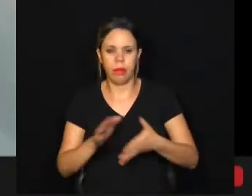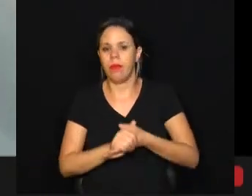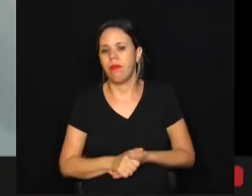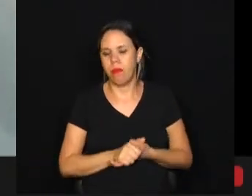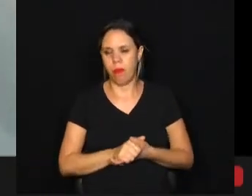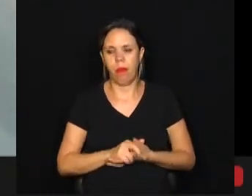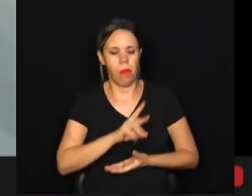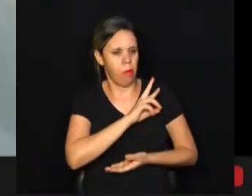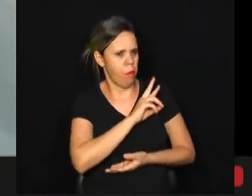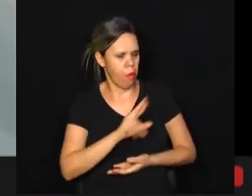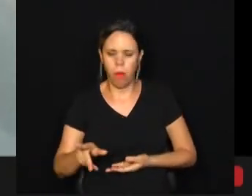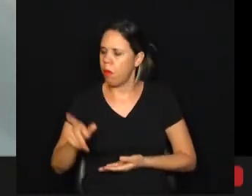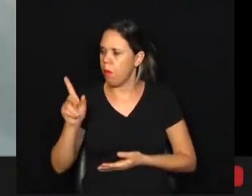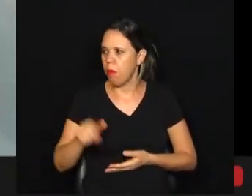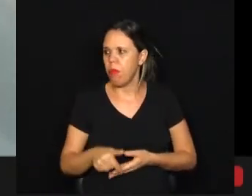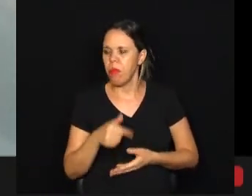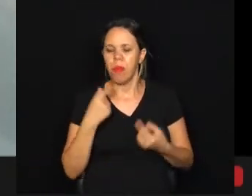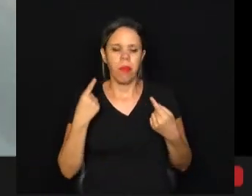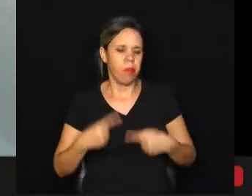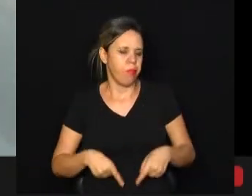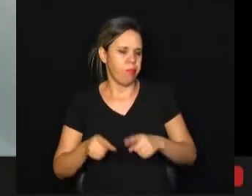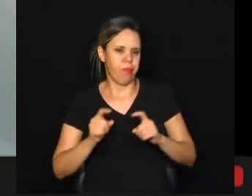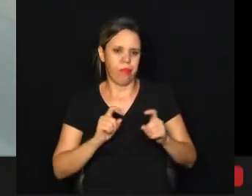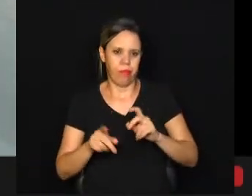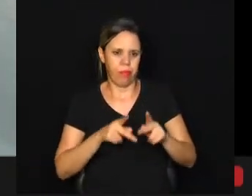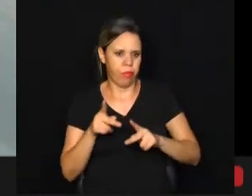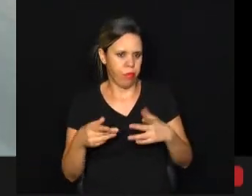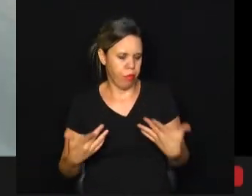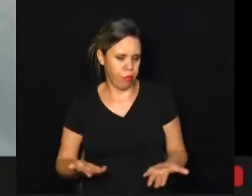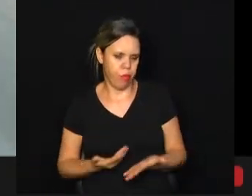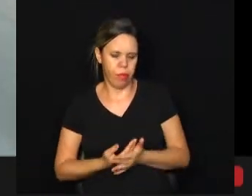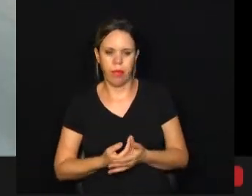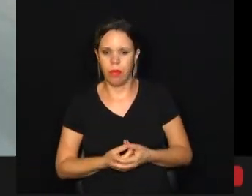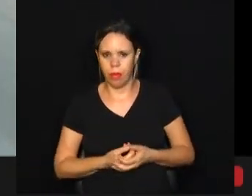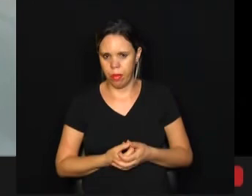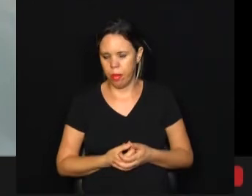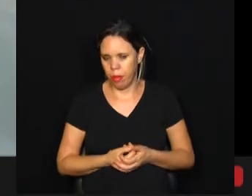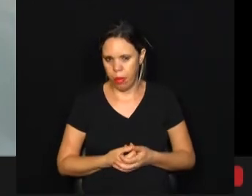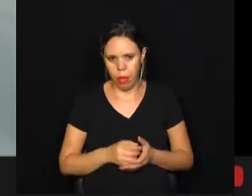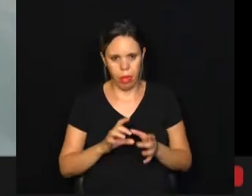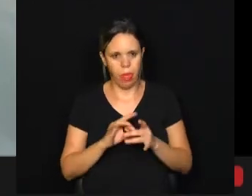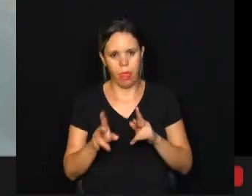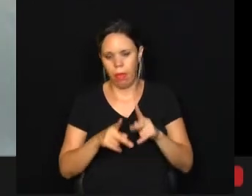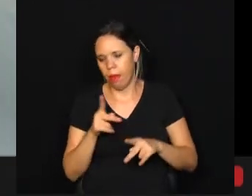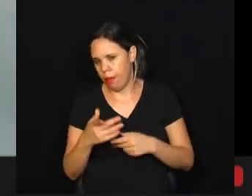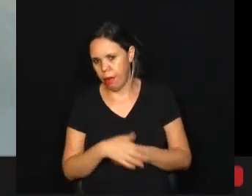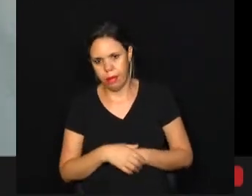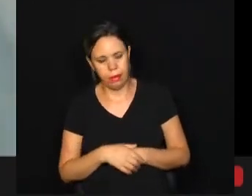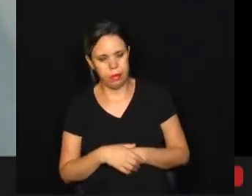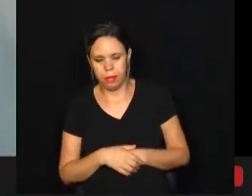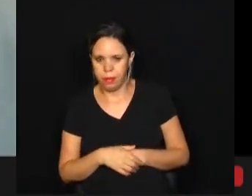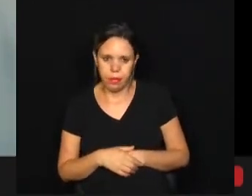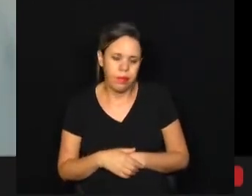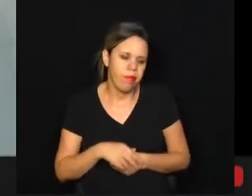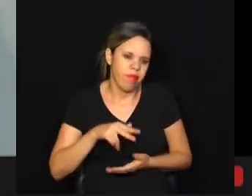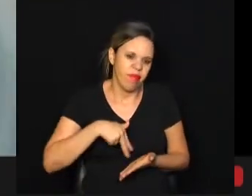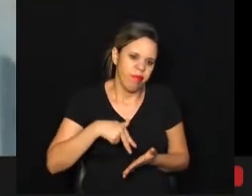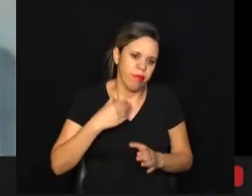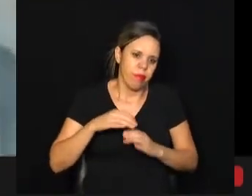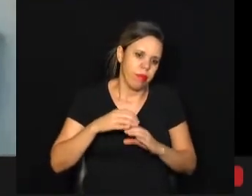não é nada contra a reunião das pessoas ou até permitir que as pessoas possam dançar,